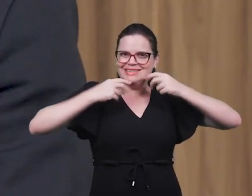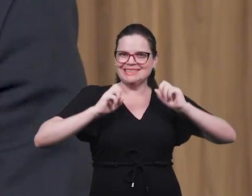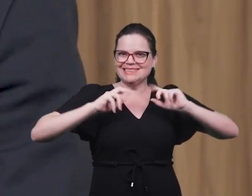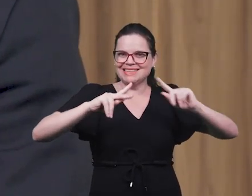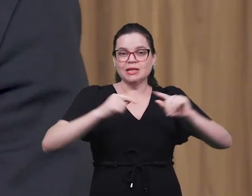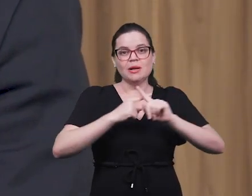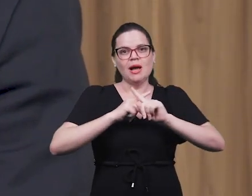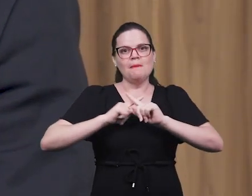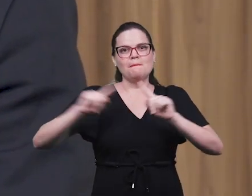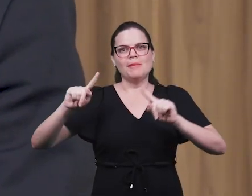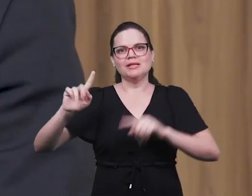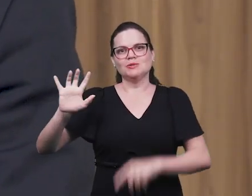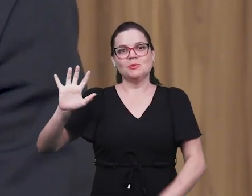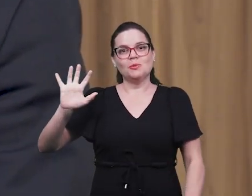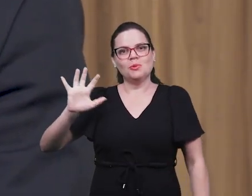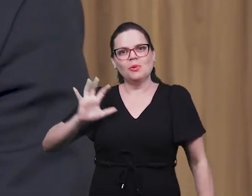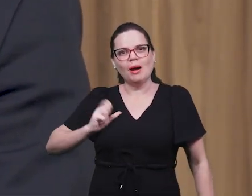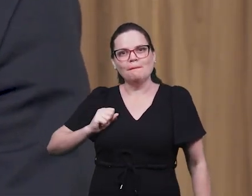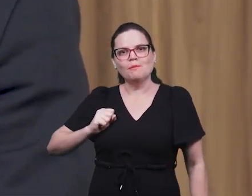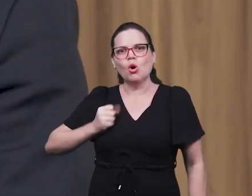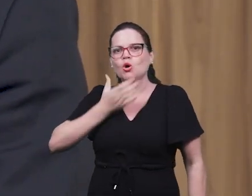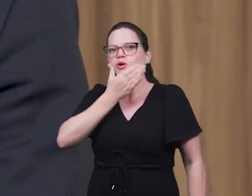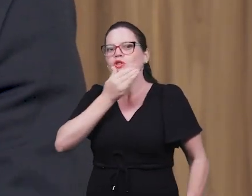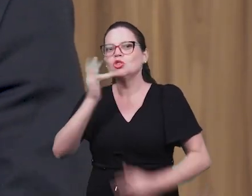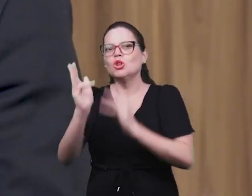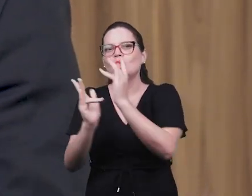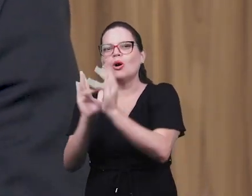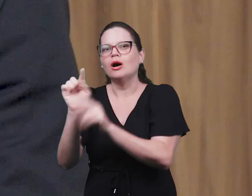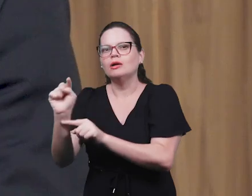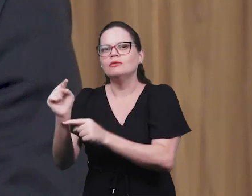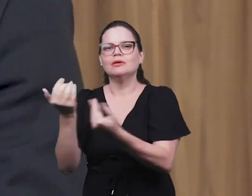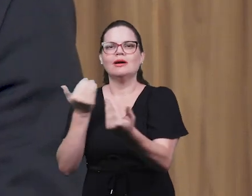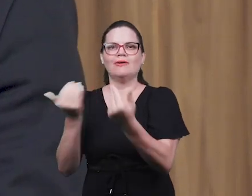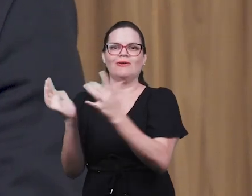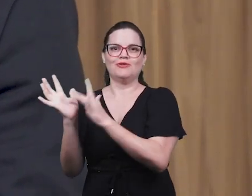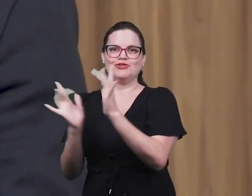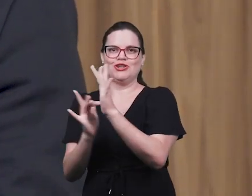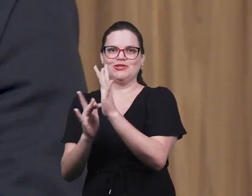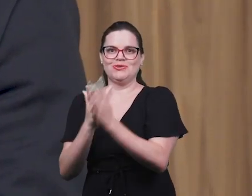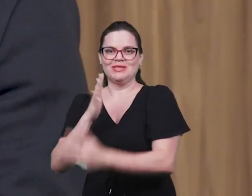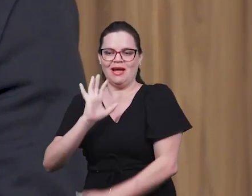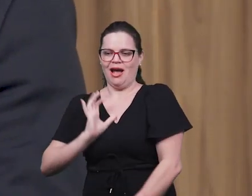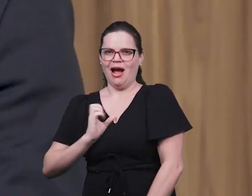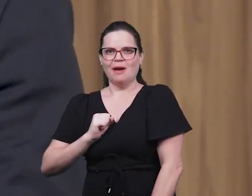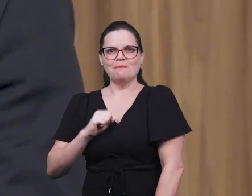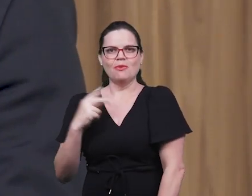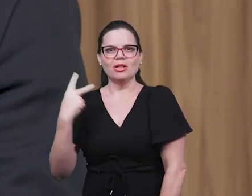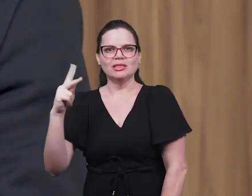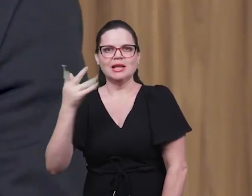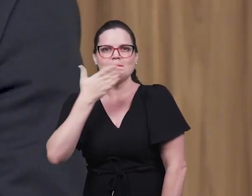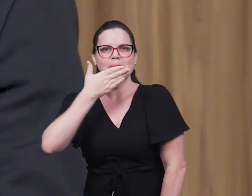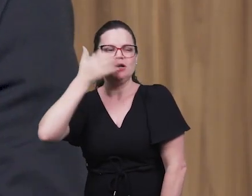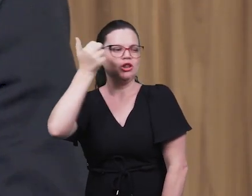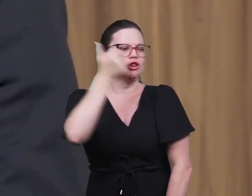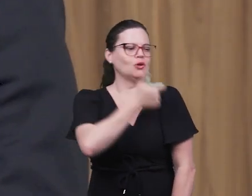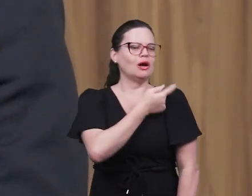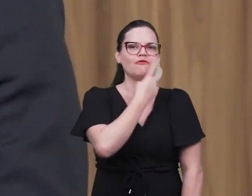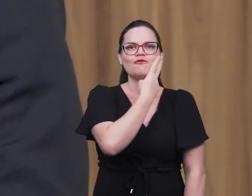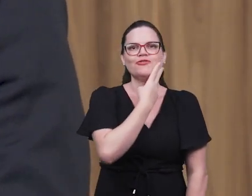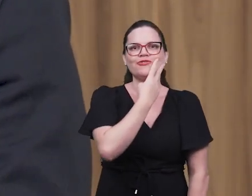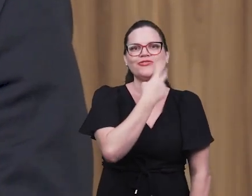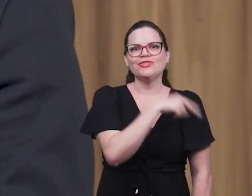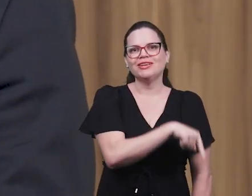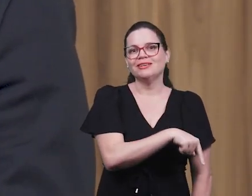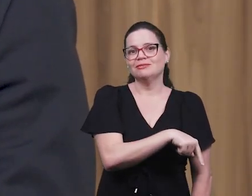que o amor de Jesus, ou seja, o amor do Senhor é superior a qualquer sentimento, a qualquer tipo de